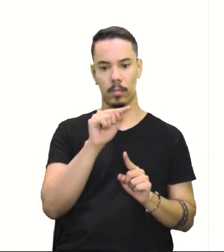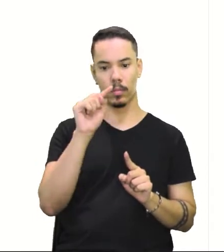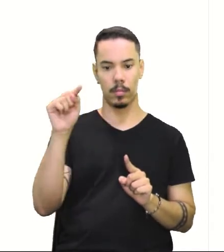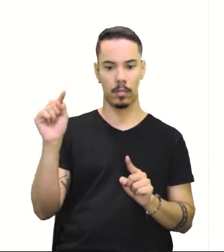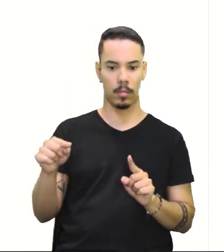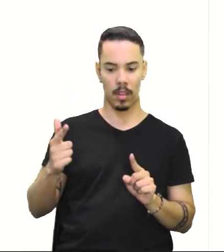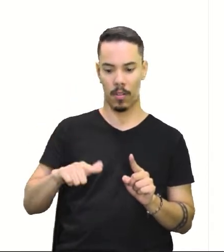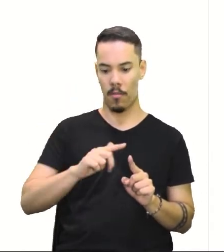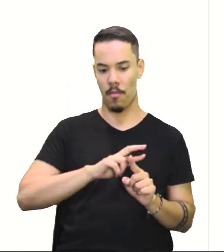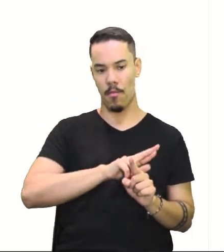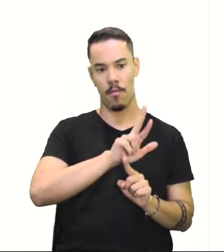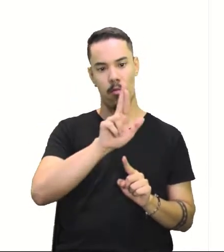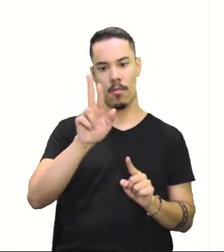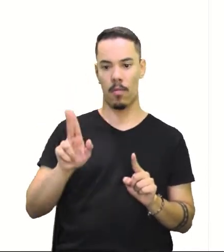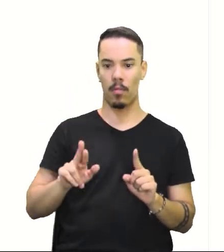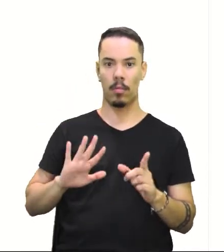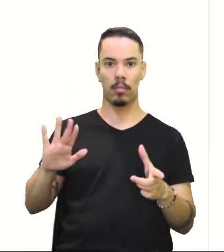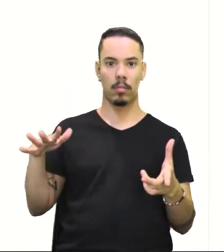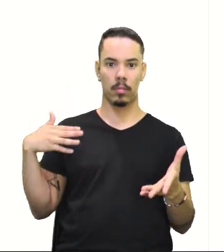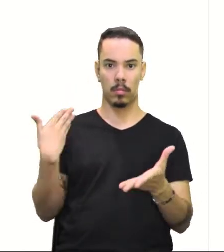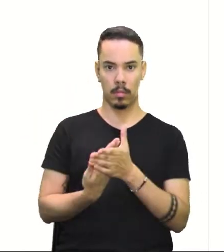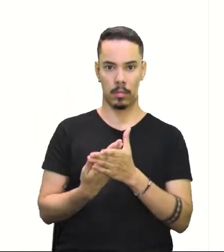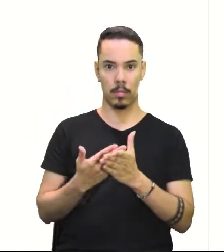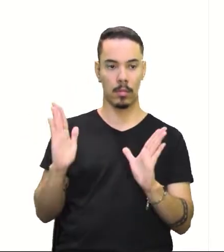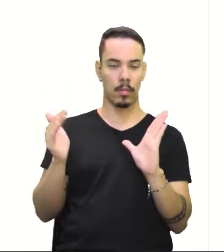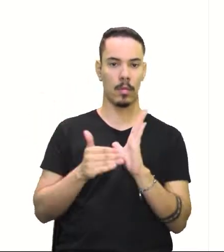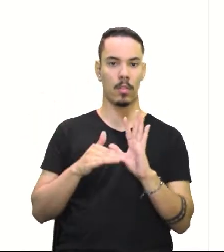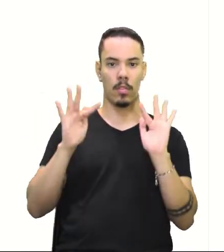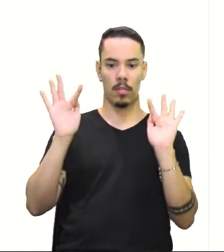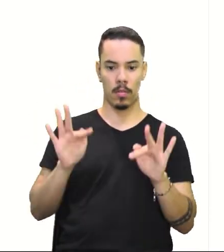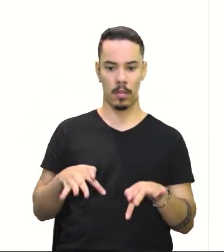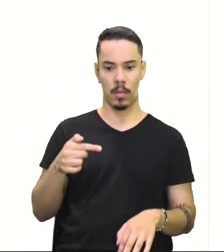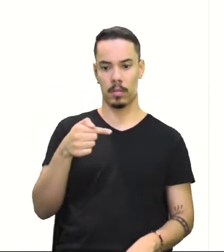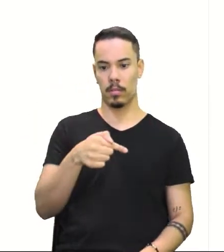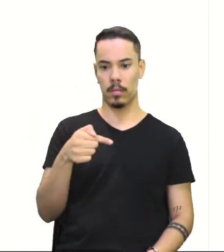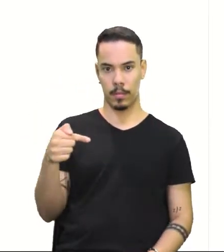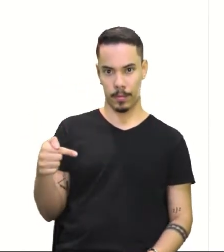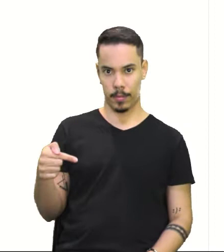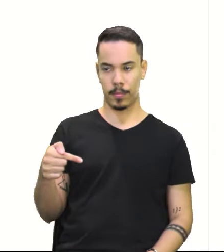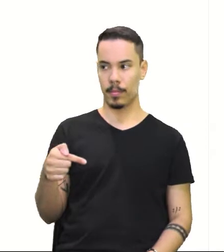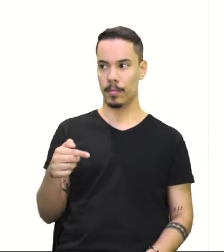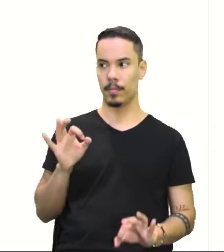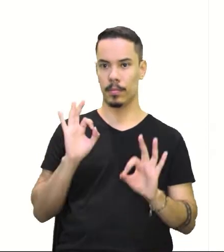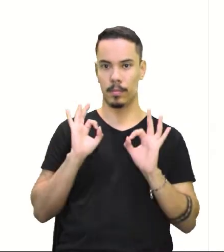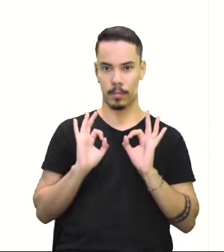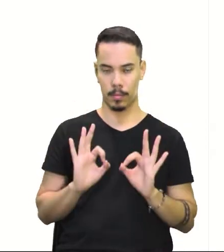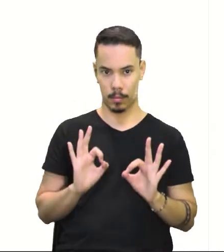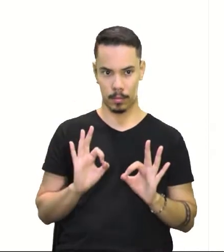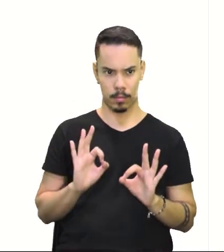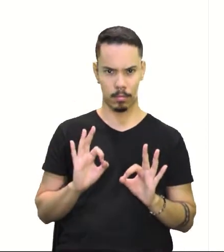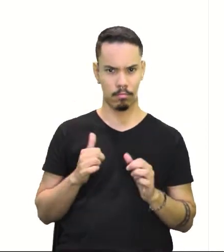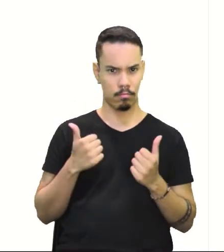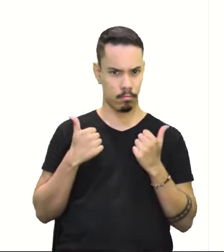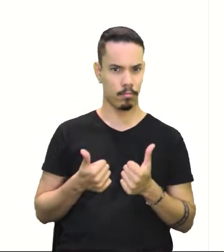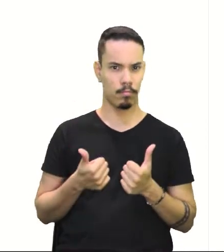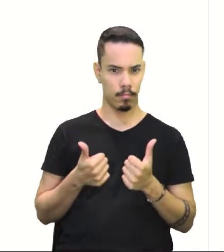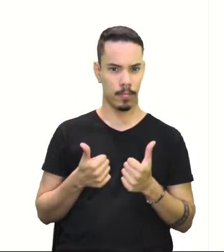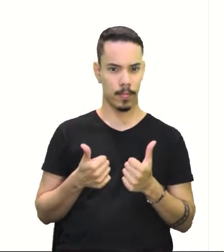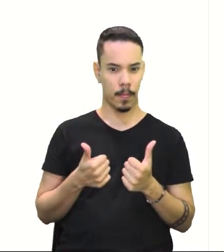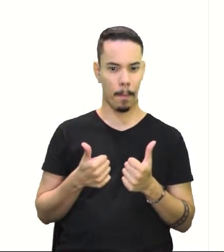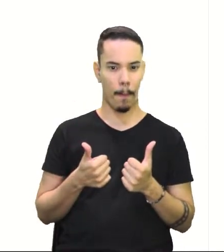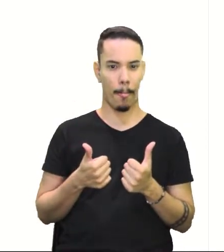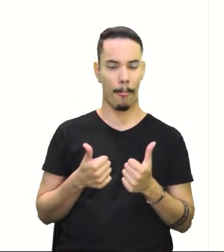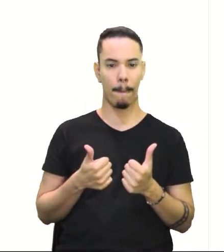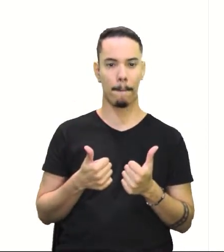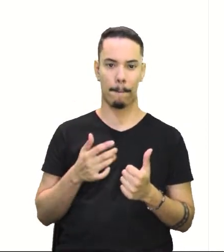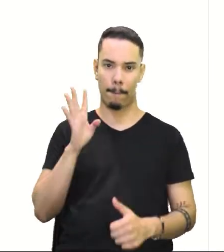repetidas vezes até chegarmos ao final aí, 77. Beleza? Beleza. Até aí tudo bem? Quarto passo? Olha que